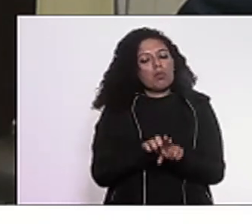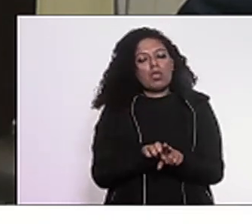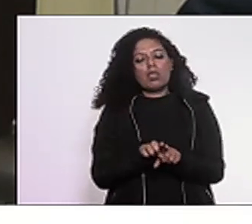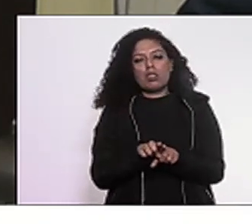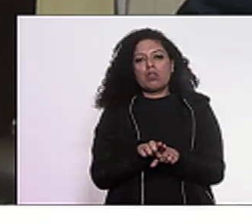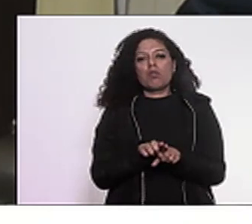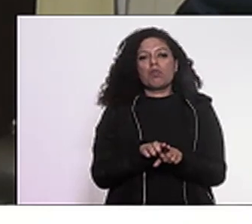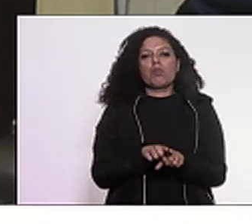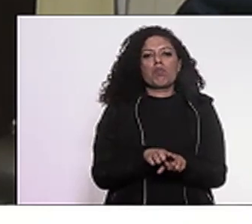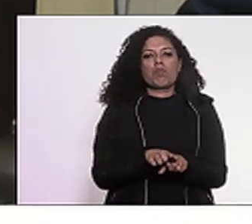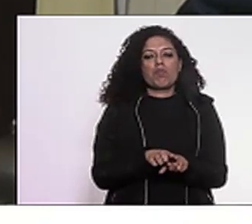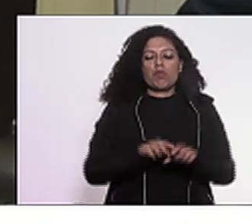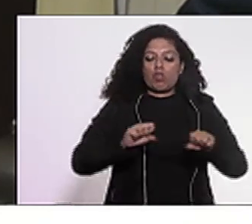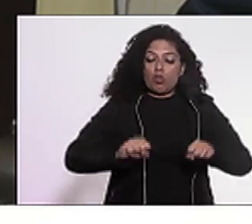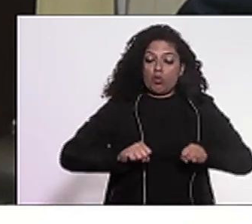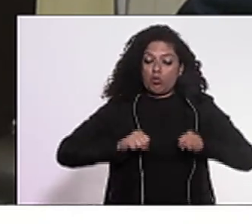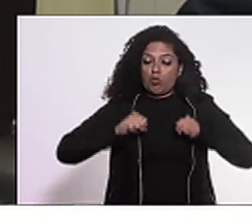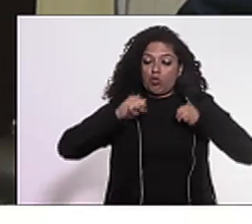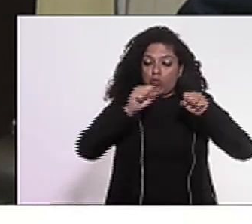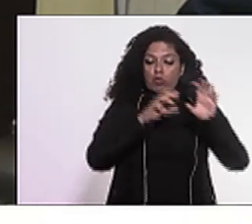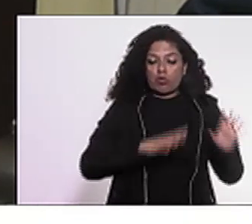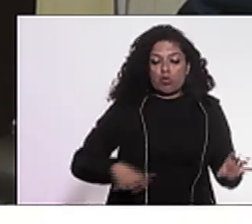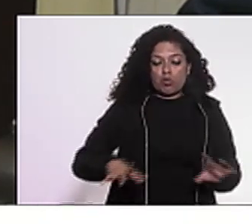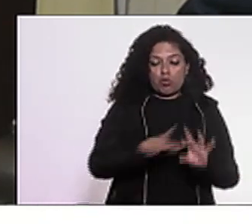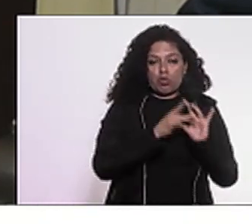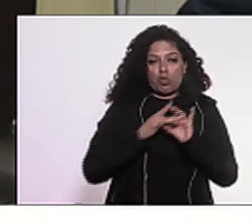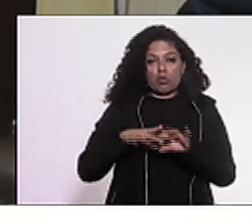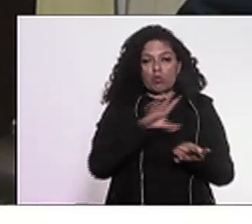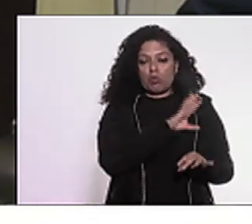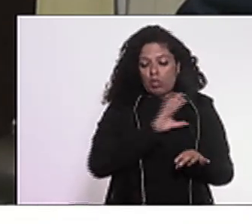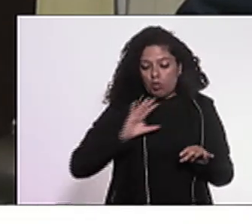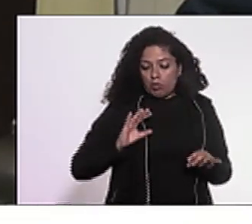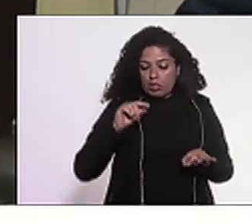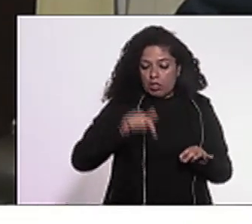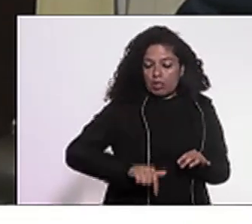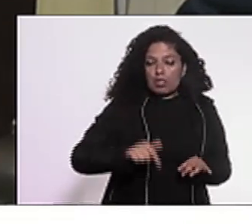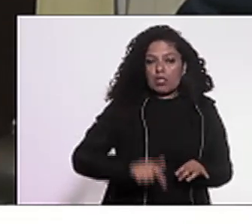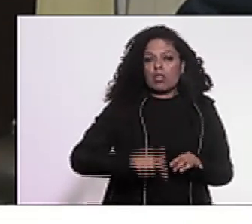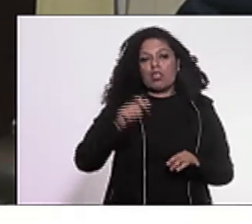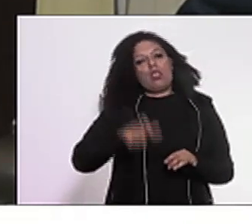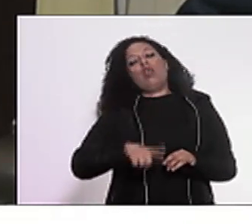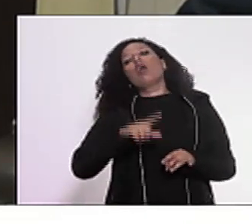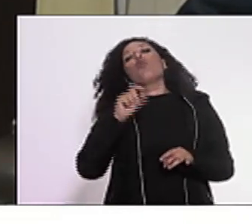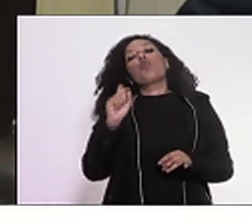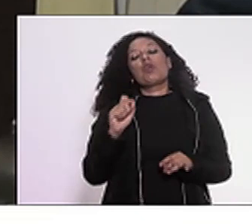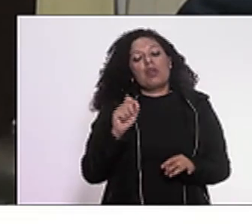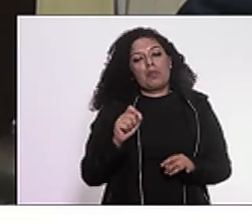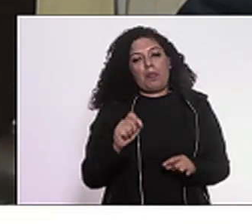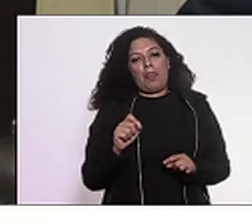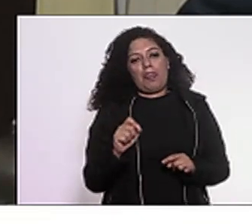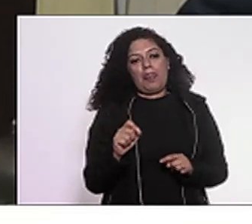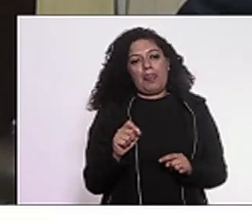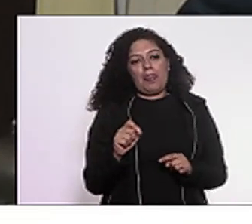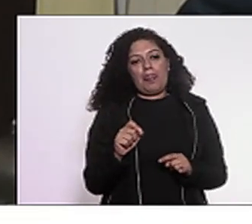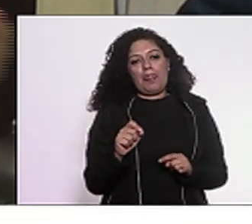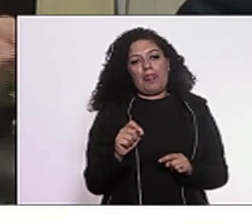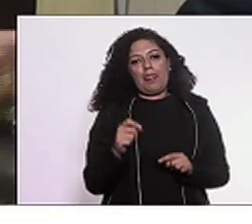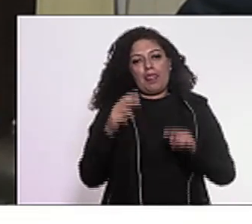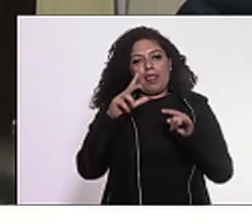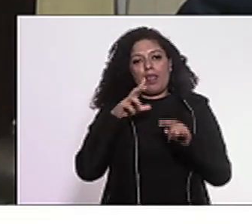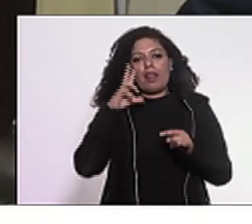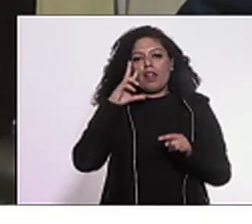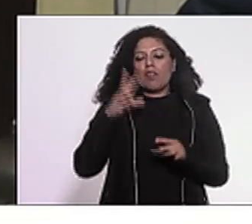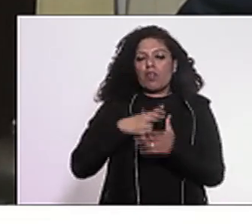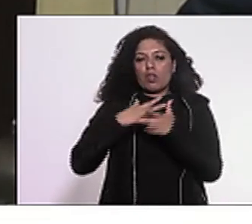exigir um esforço conjunto da comissão que pode trabalhar, em relação a exatamente situações como essa